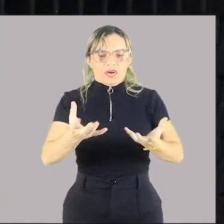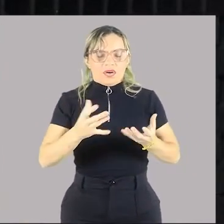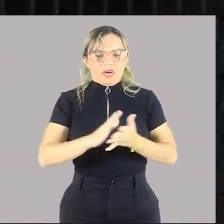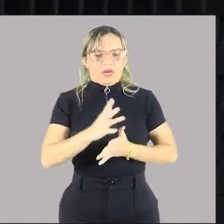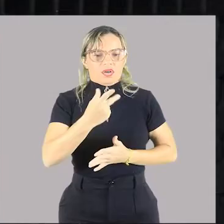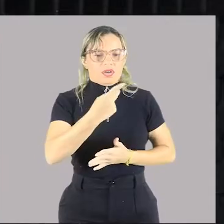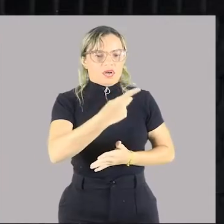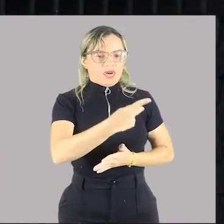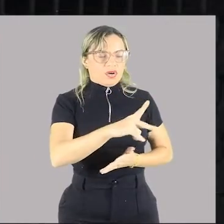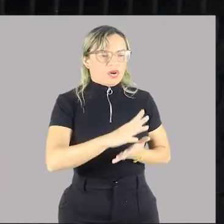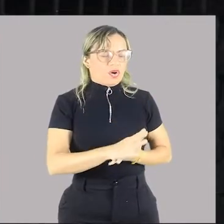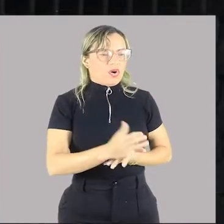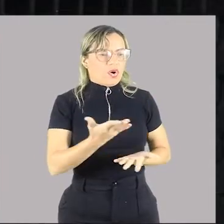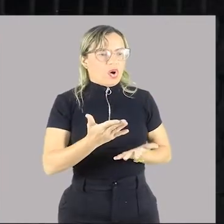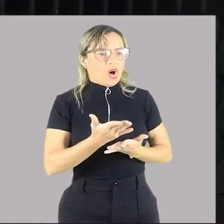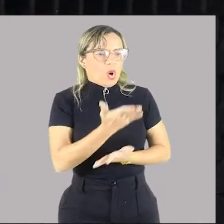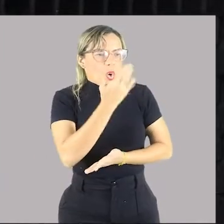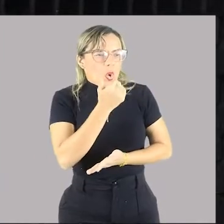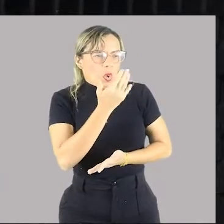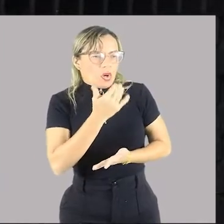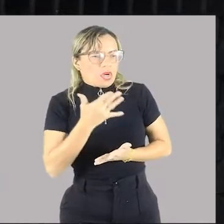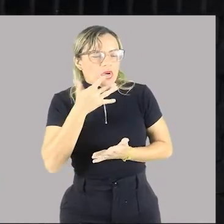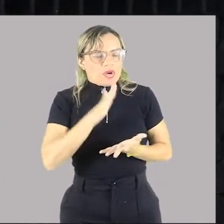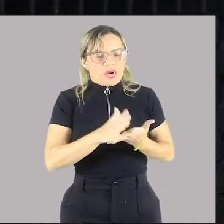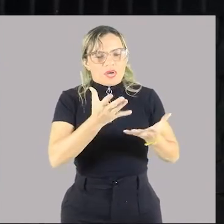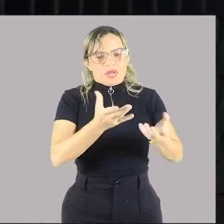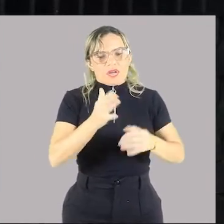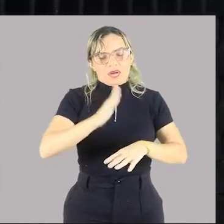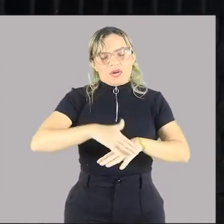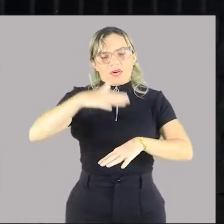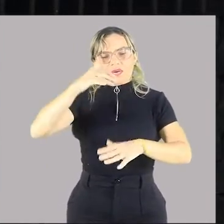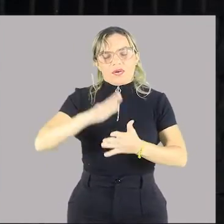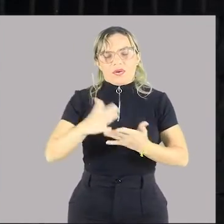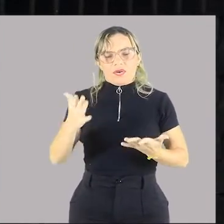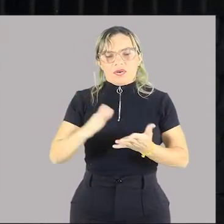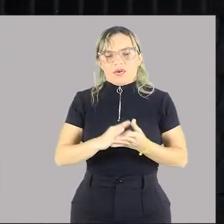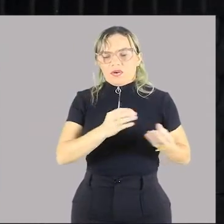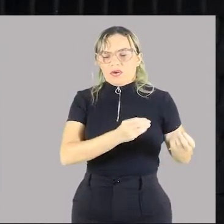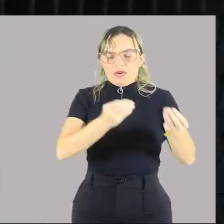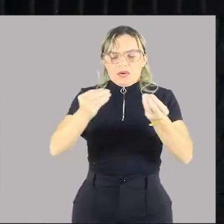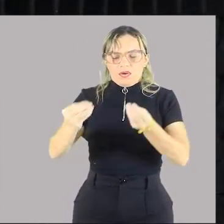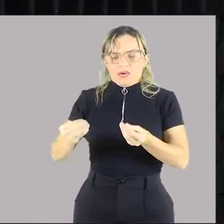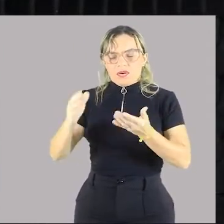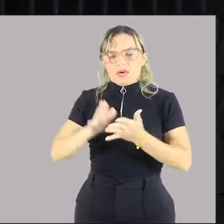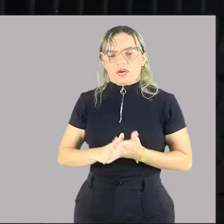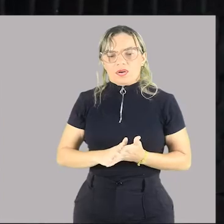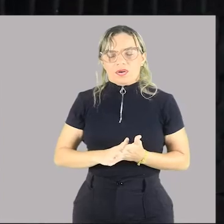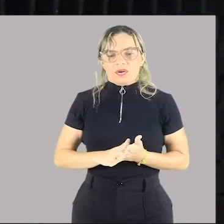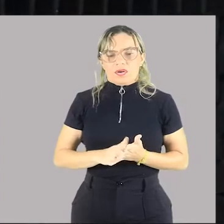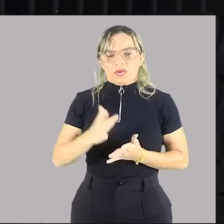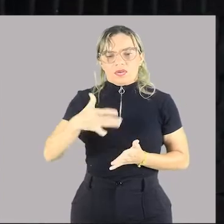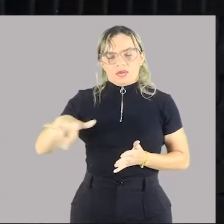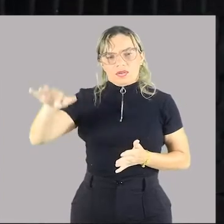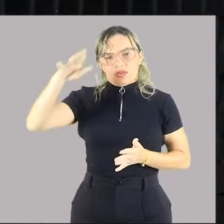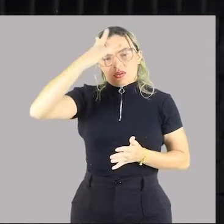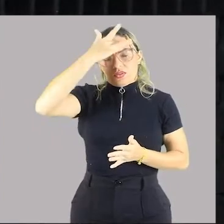suas gulas, as gulas dos senhores. E até mesmo está ali oferecendo para as suas visitas.